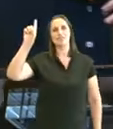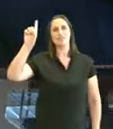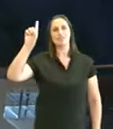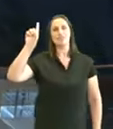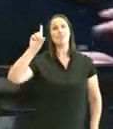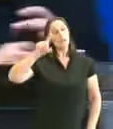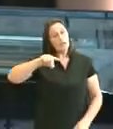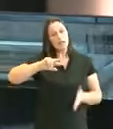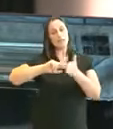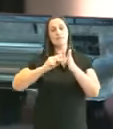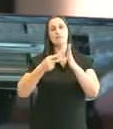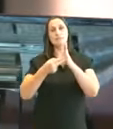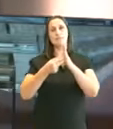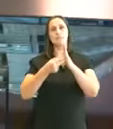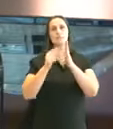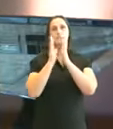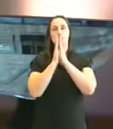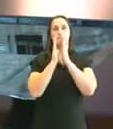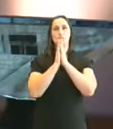que é oração.